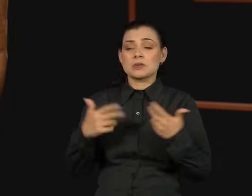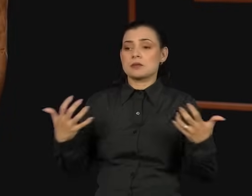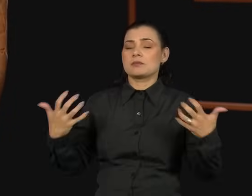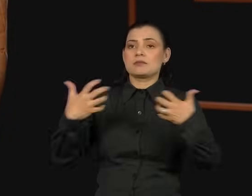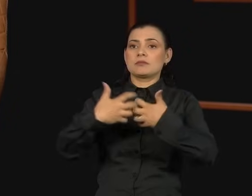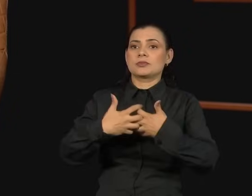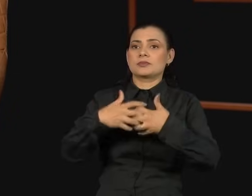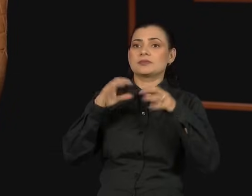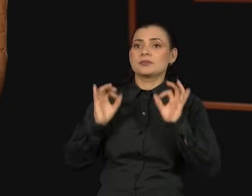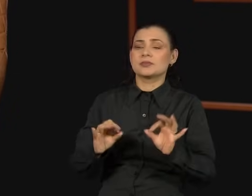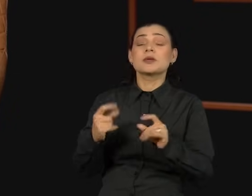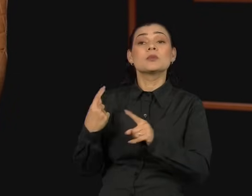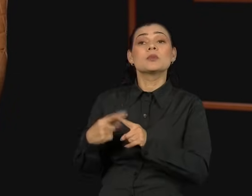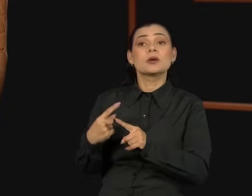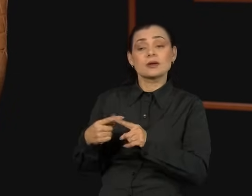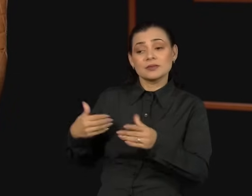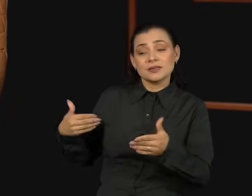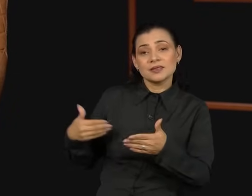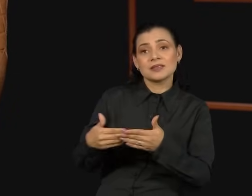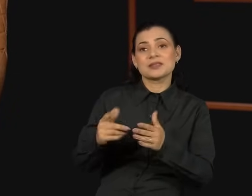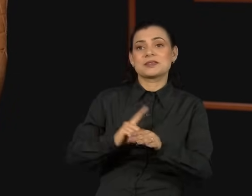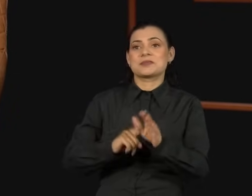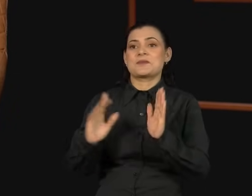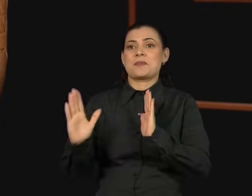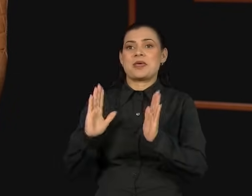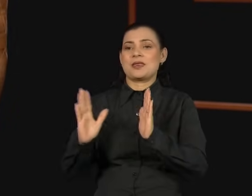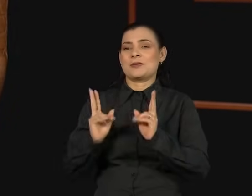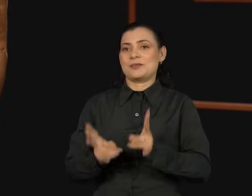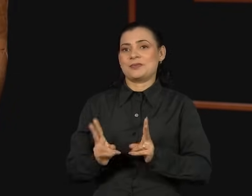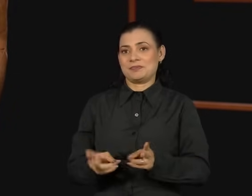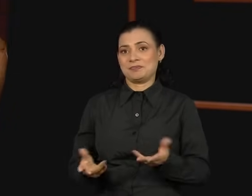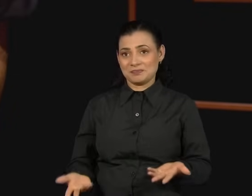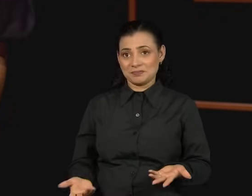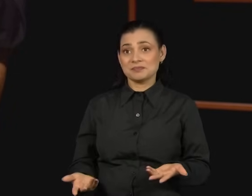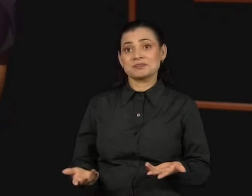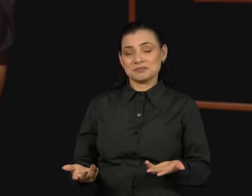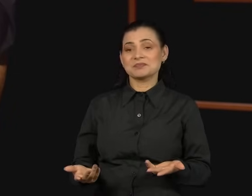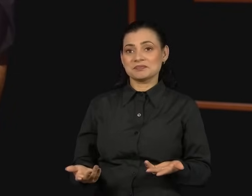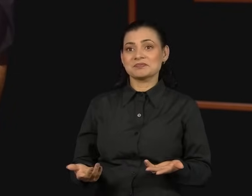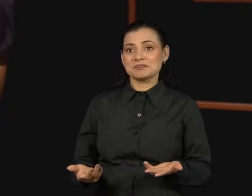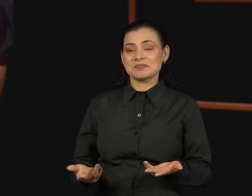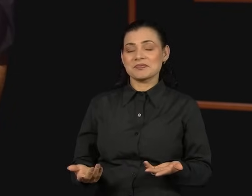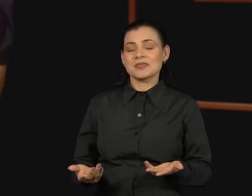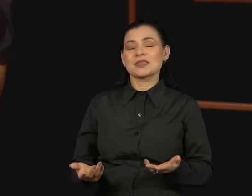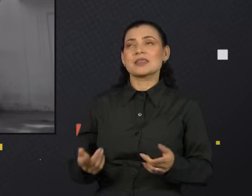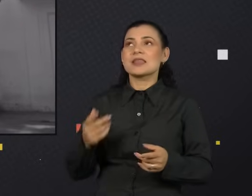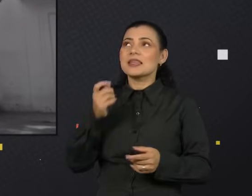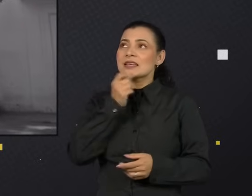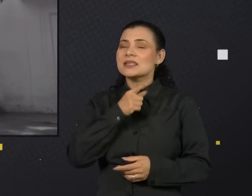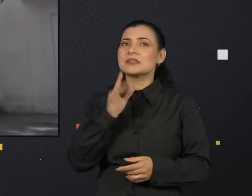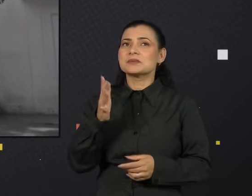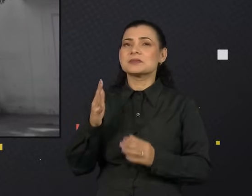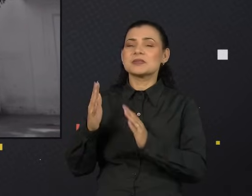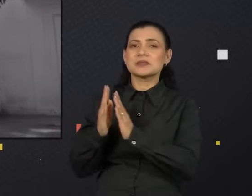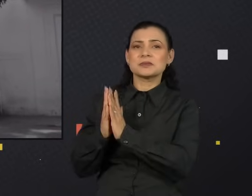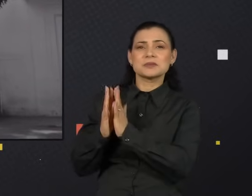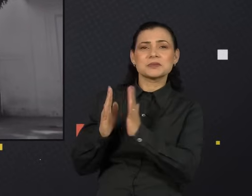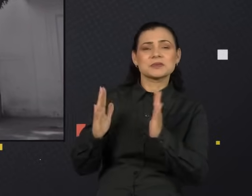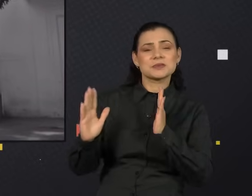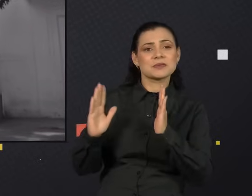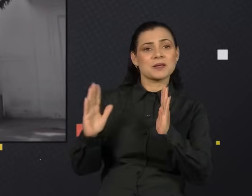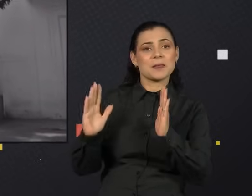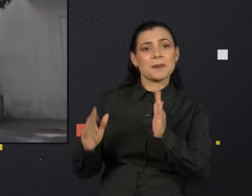acontecimento justamente nesse período, nesse momento e ali muito perto, não é como vocês disseram,